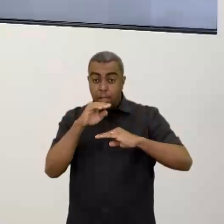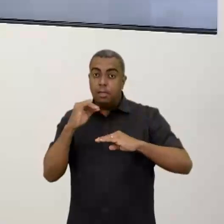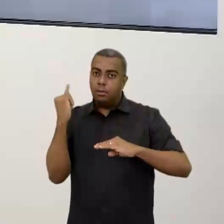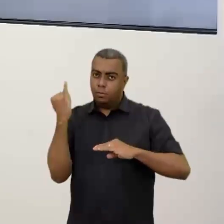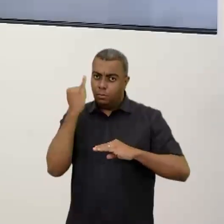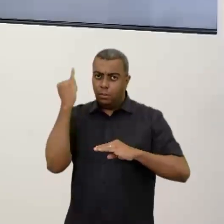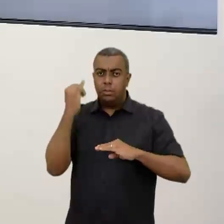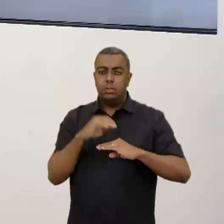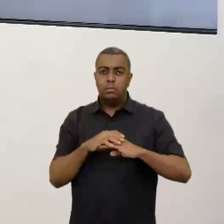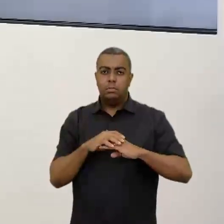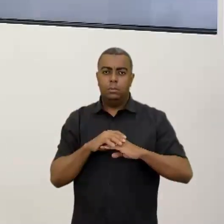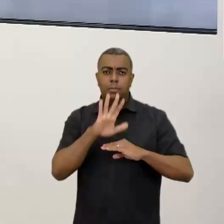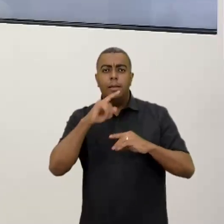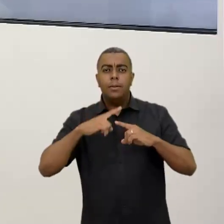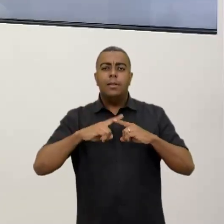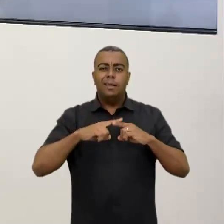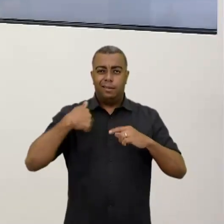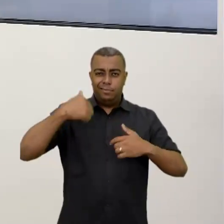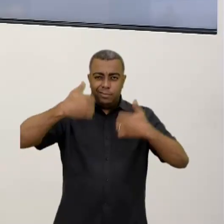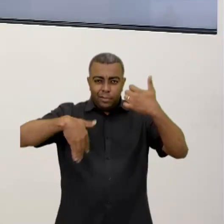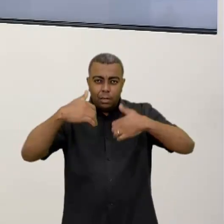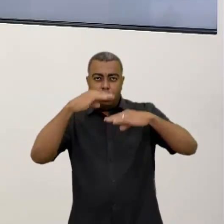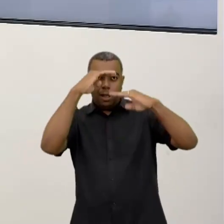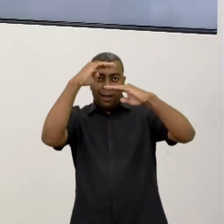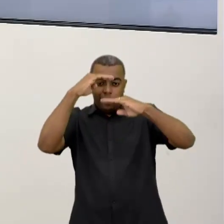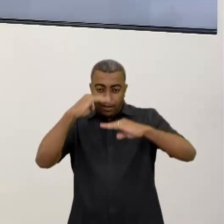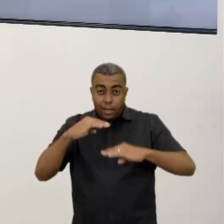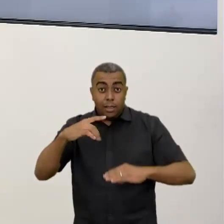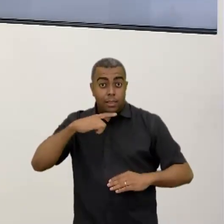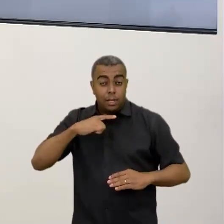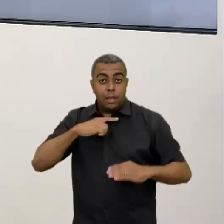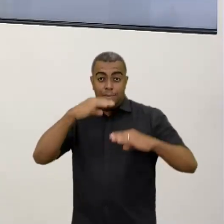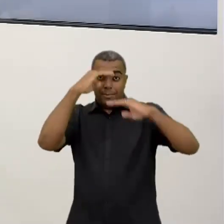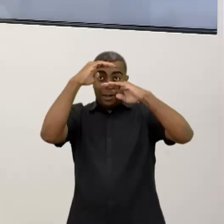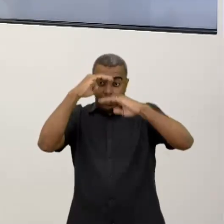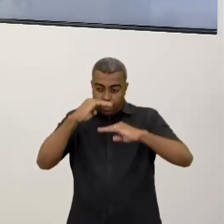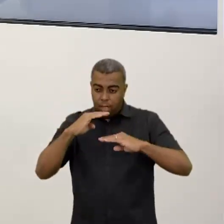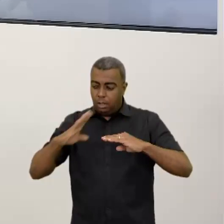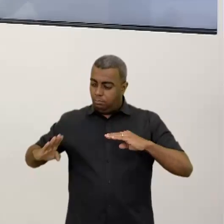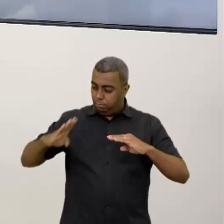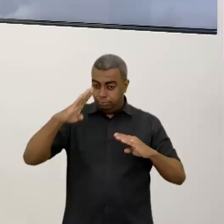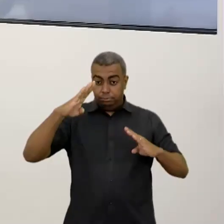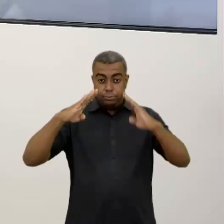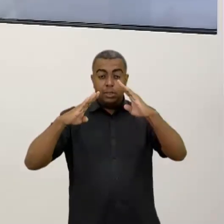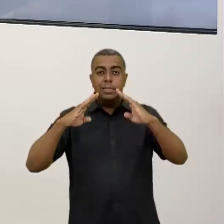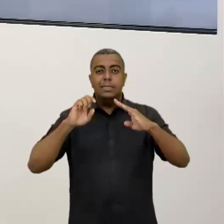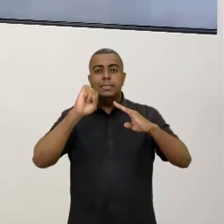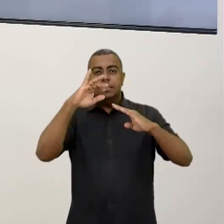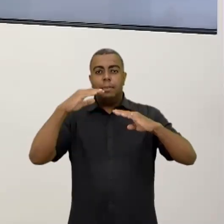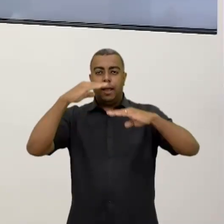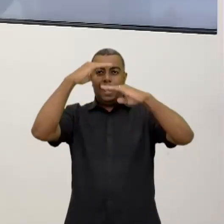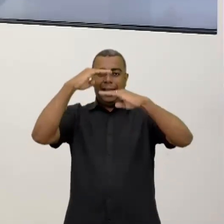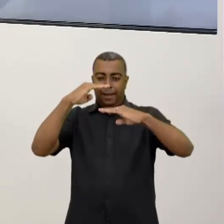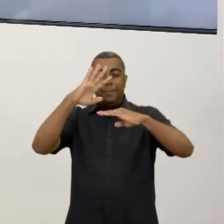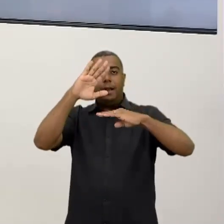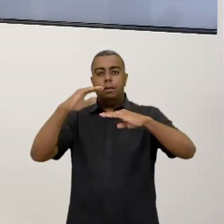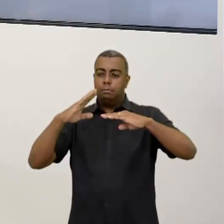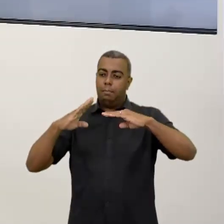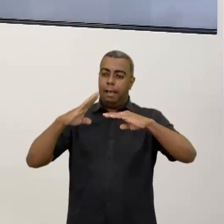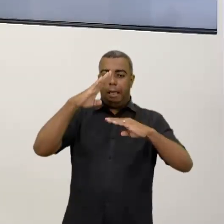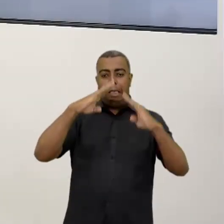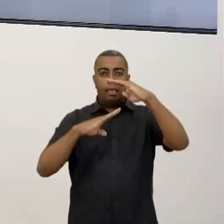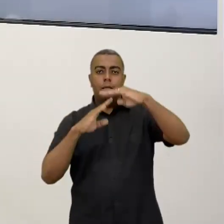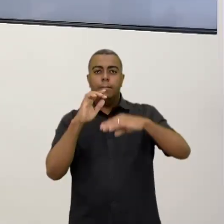falando é só se as retas forem paralelas, cortadas por transversais. Se por acaso você tiver segmentos de retas e não aparecer a